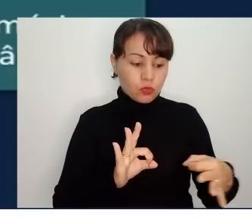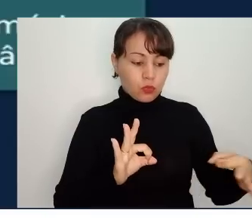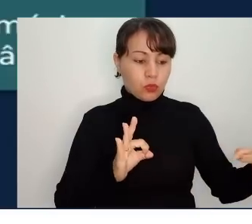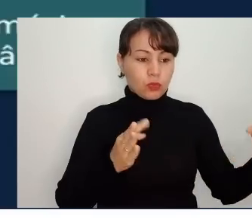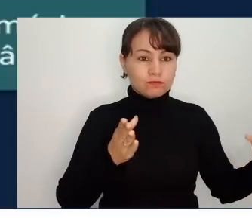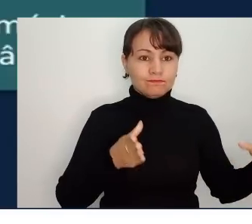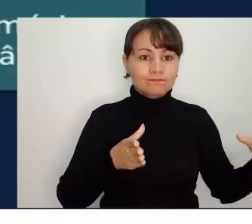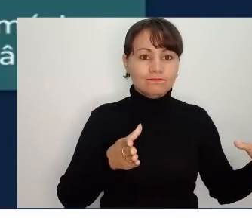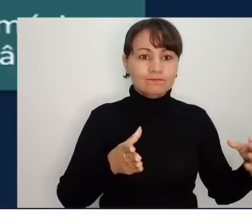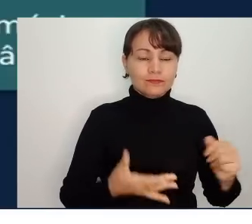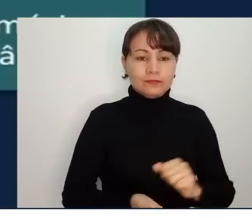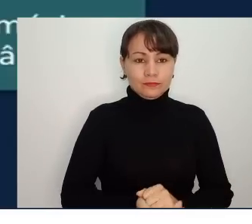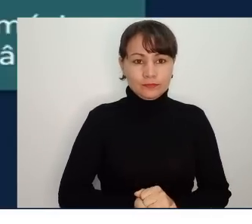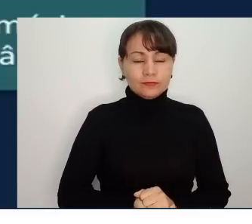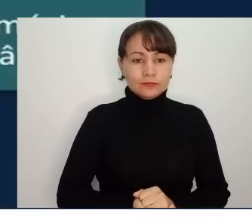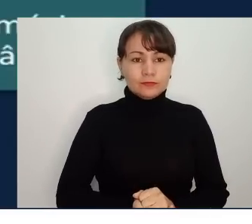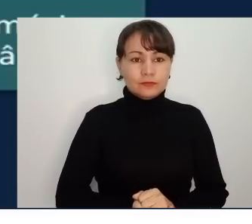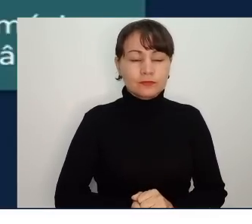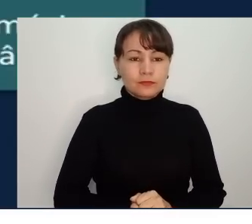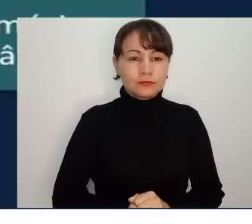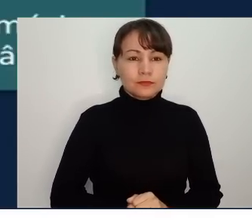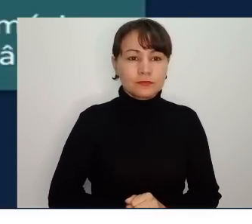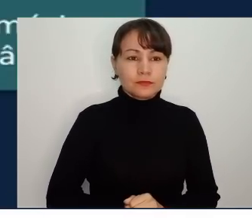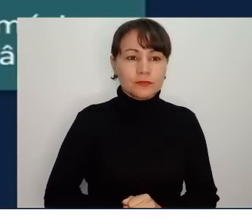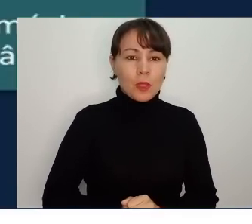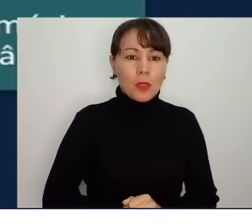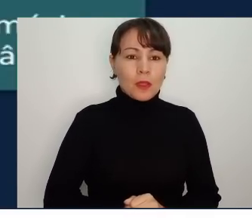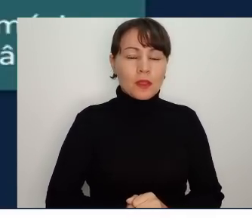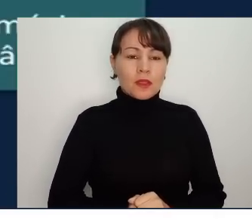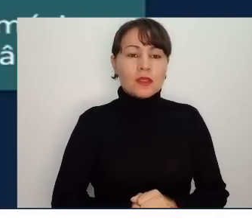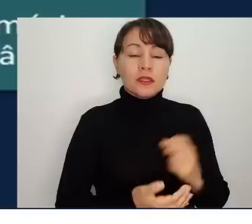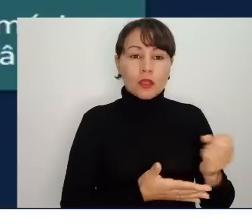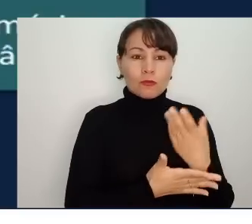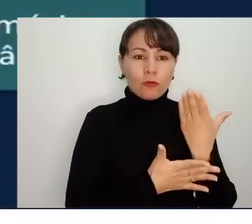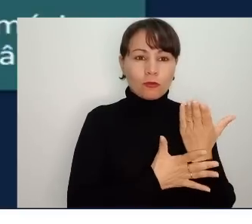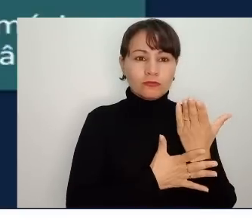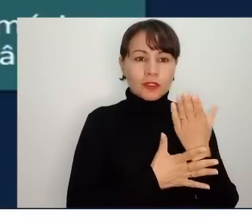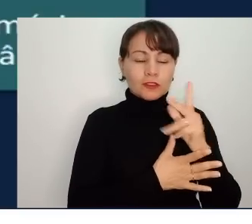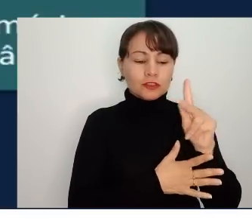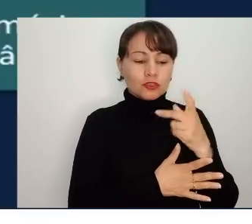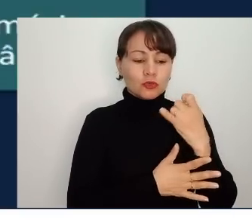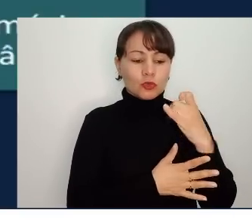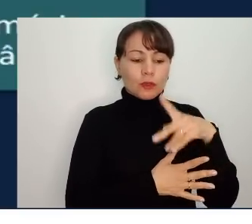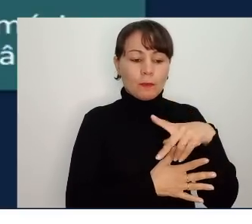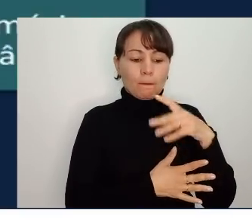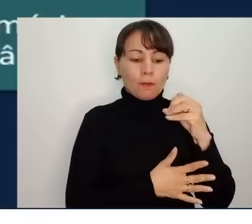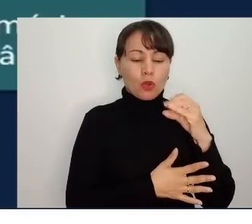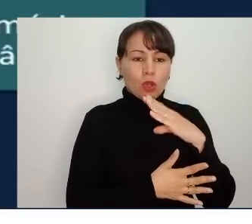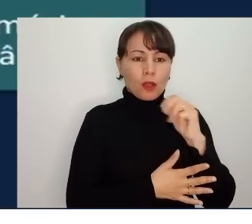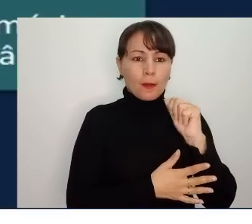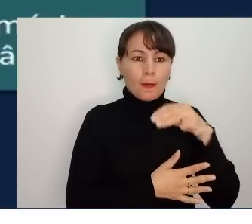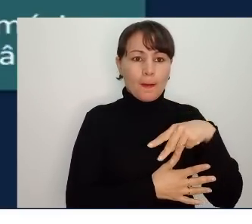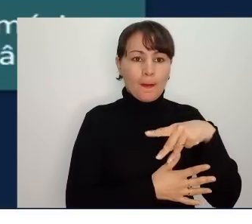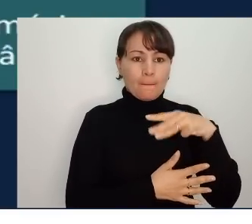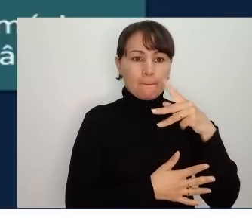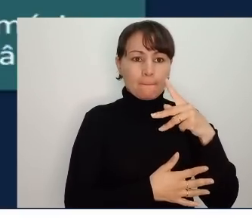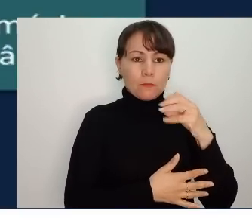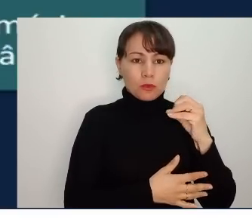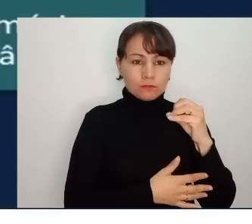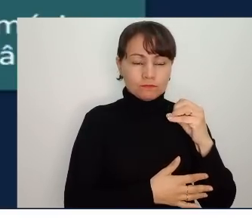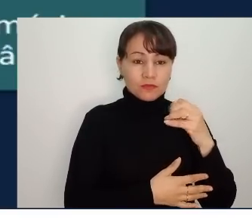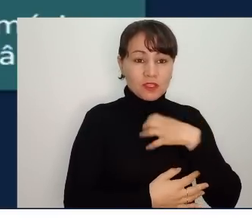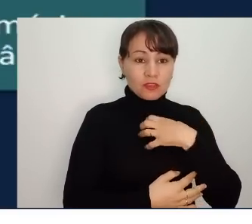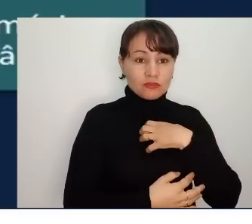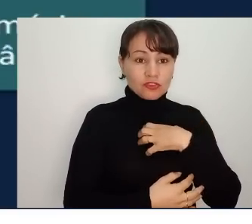longa duração. Aquele fenômeno eletrofisiológico que acontece lá no hipocampo. Essa